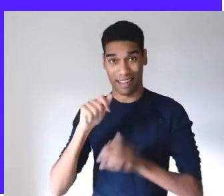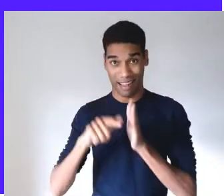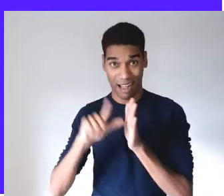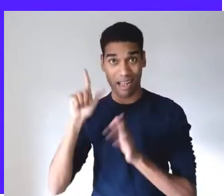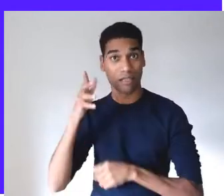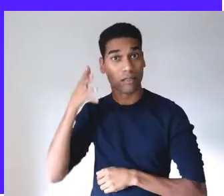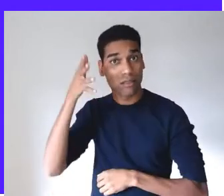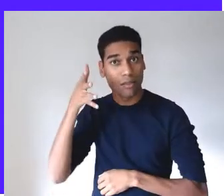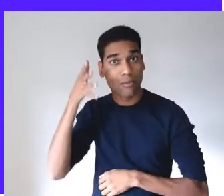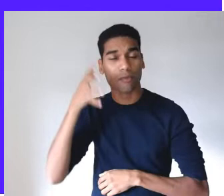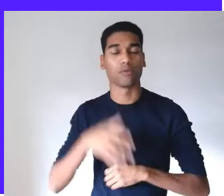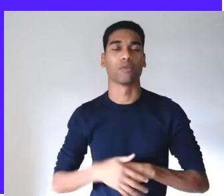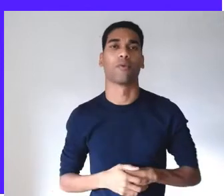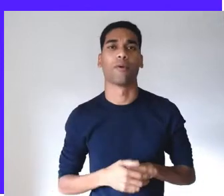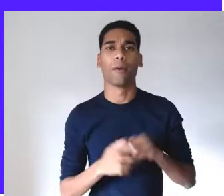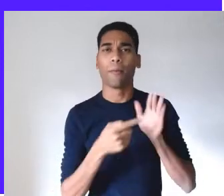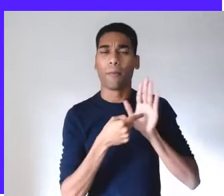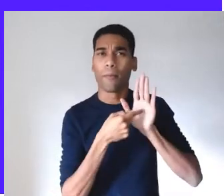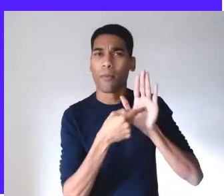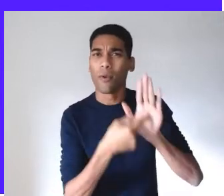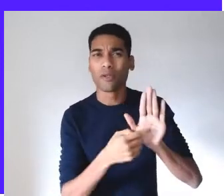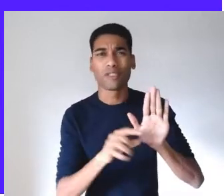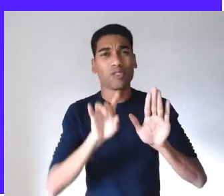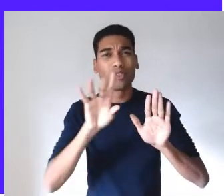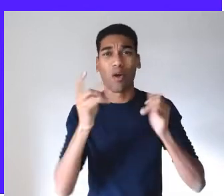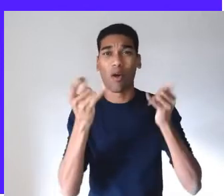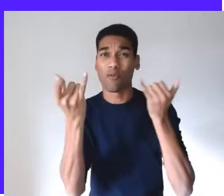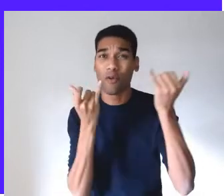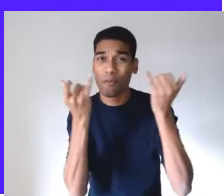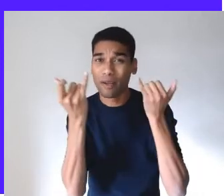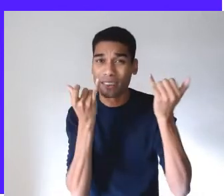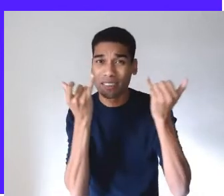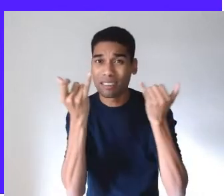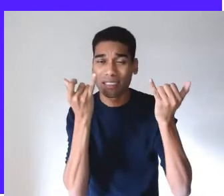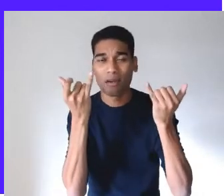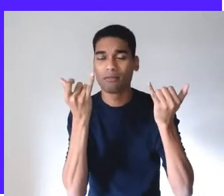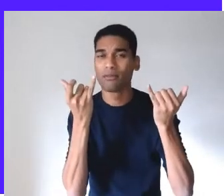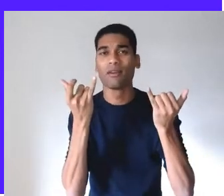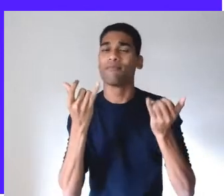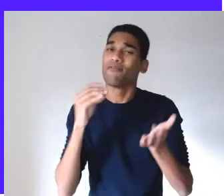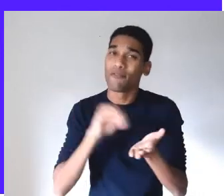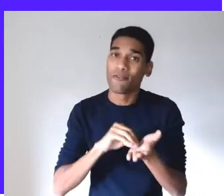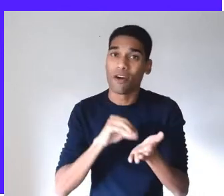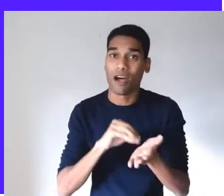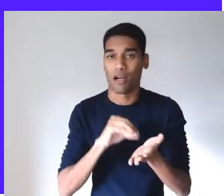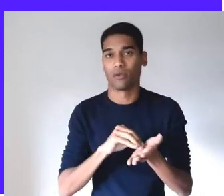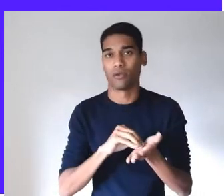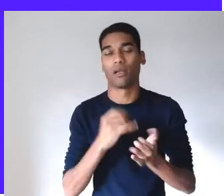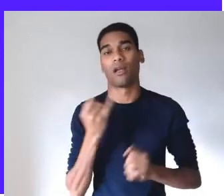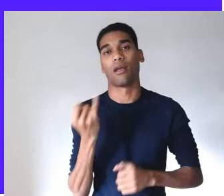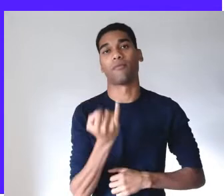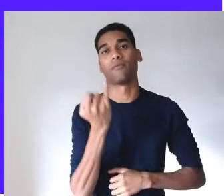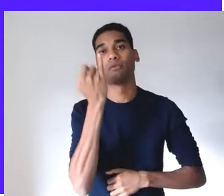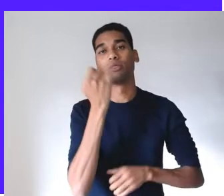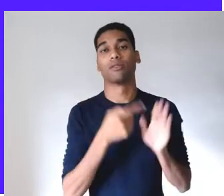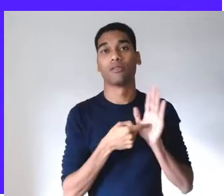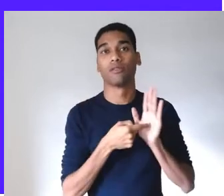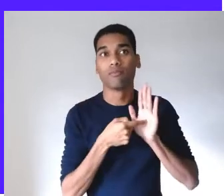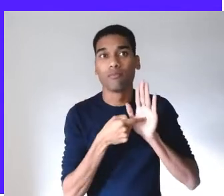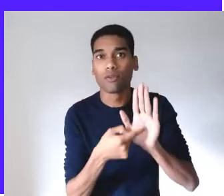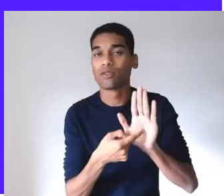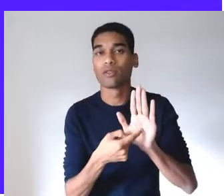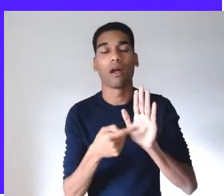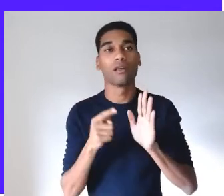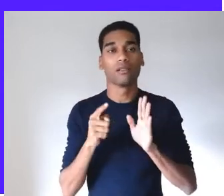cobertura incompleta, né? Você tem que apresentar também caminhos para chegar, né? Para a